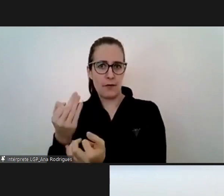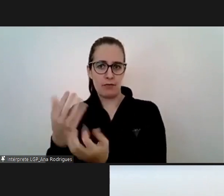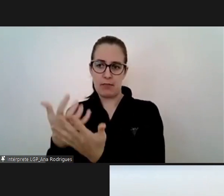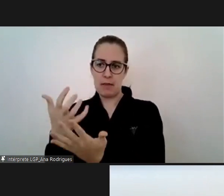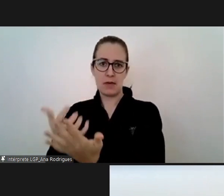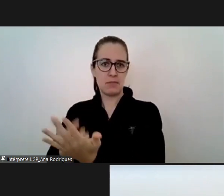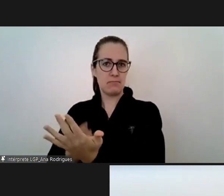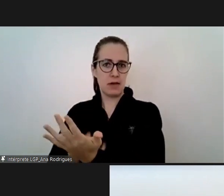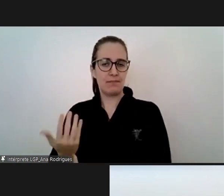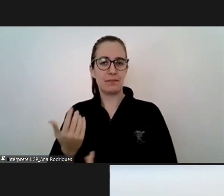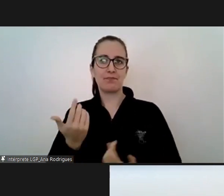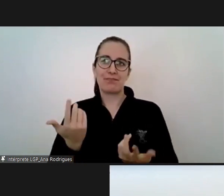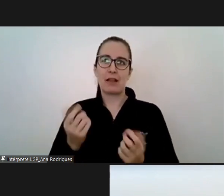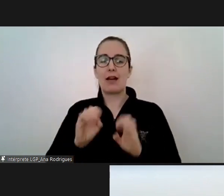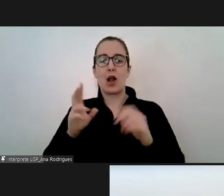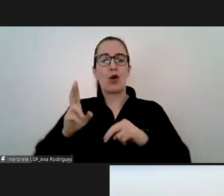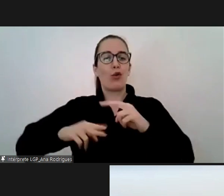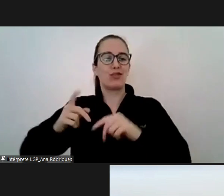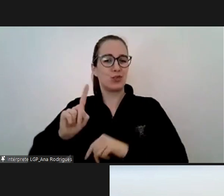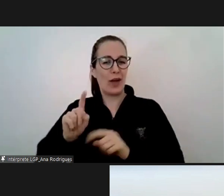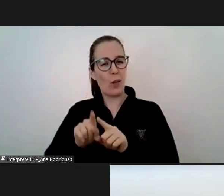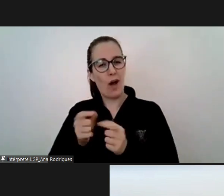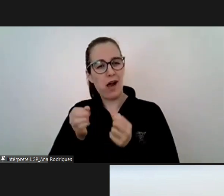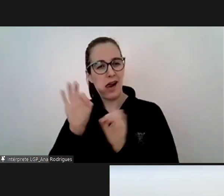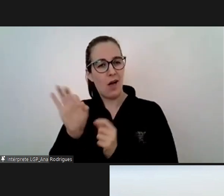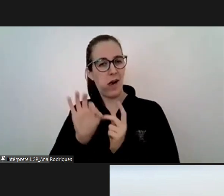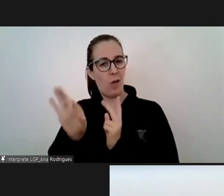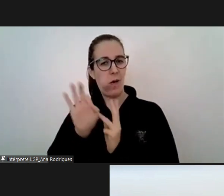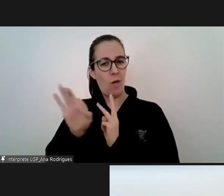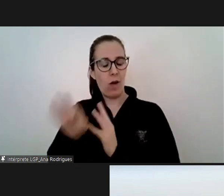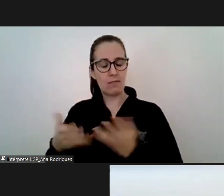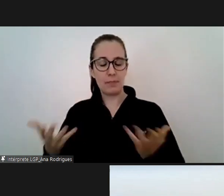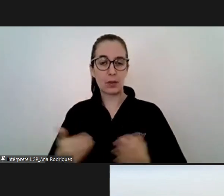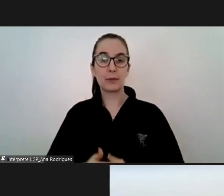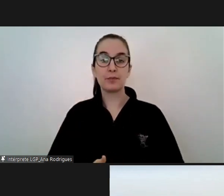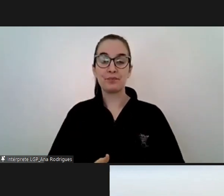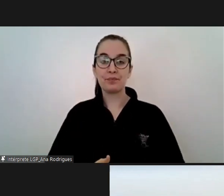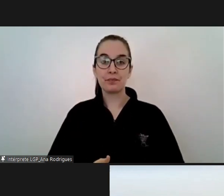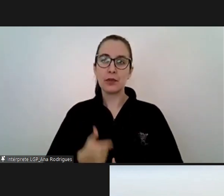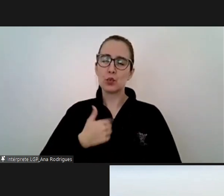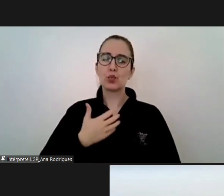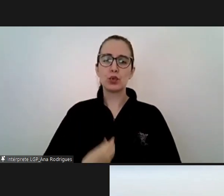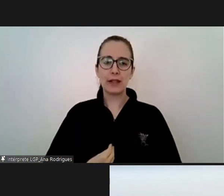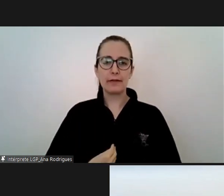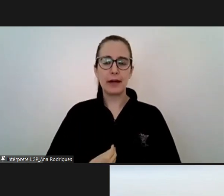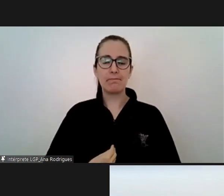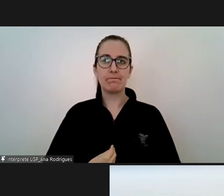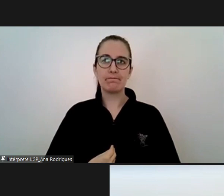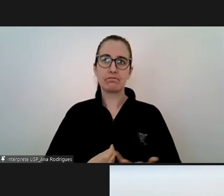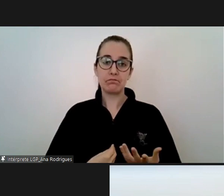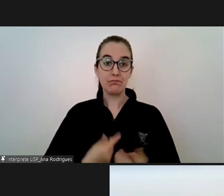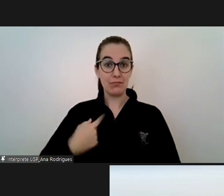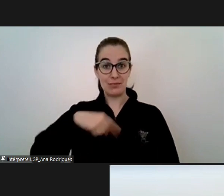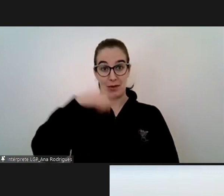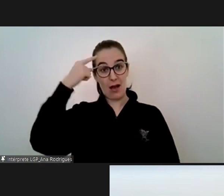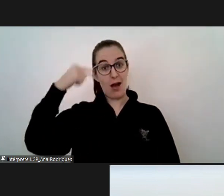esta construção, obviamente, mas gostaria de, já que todos nós sabemos que vamos ter